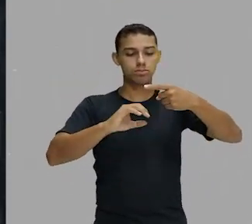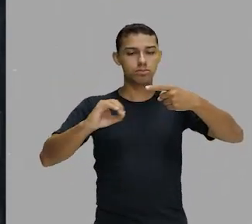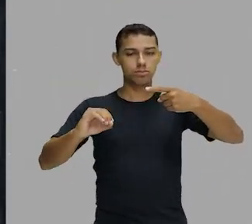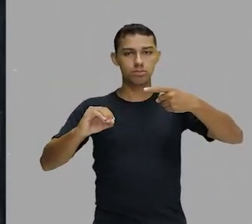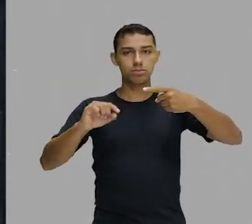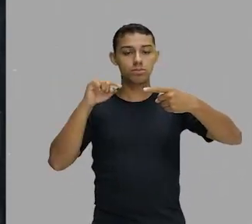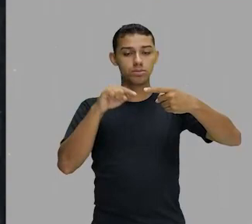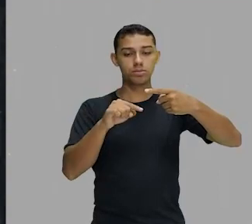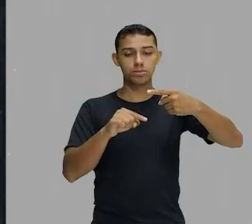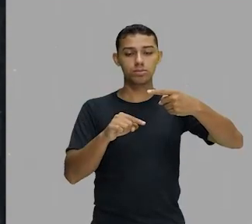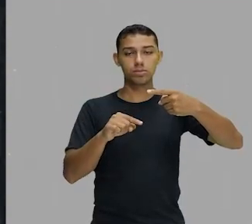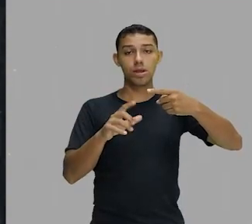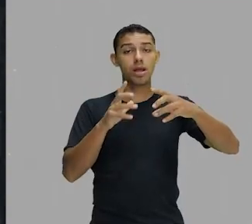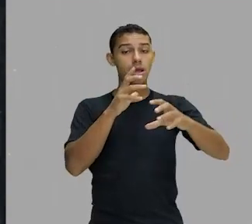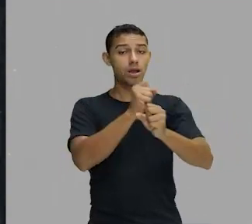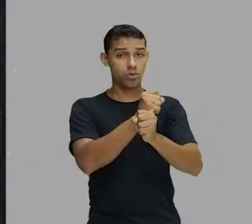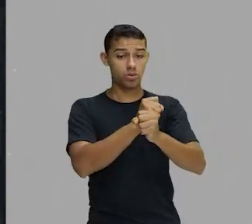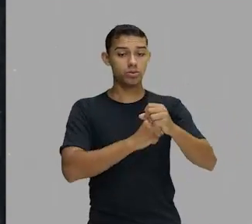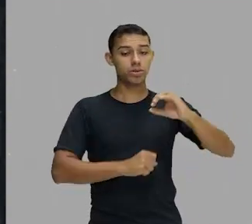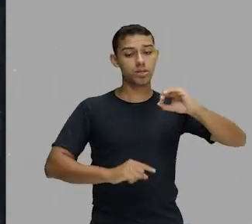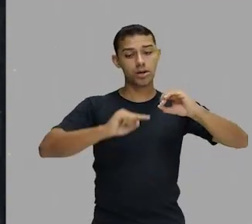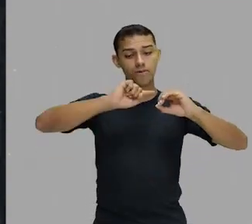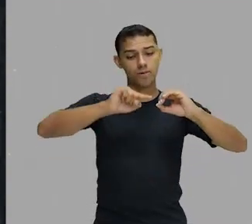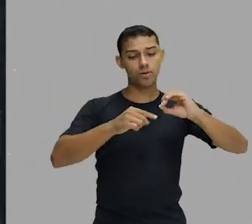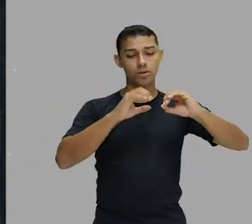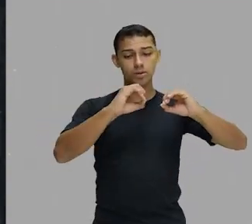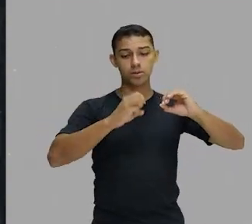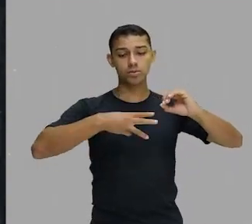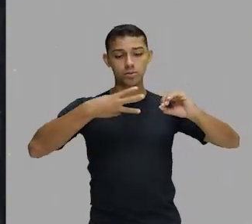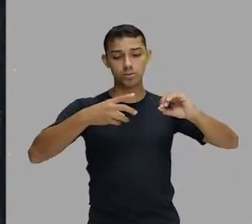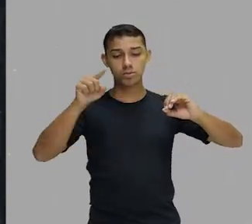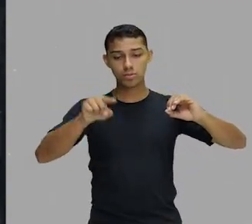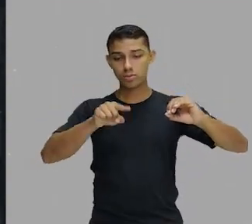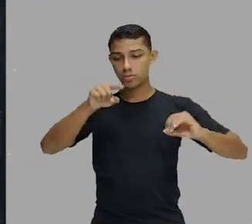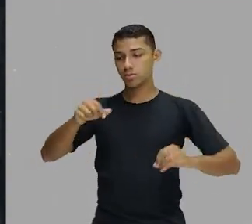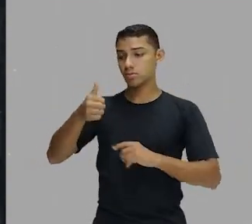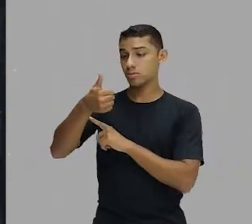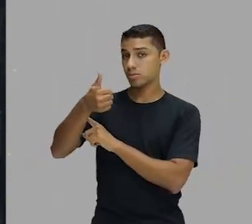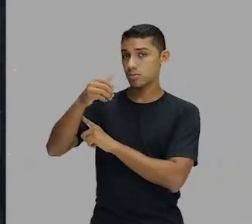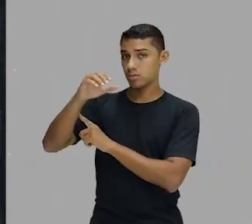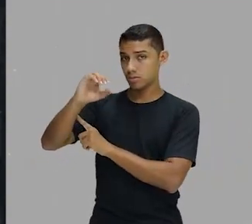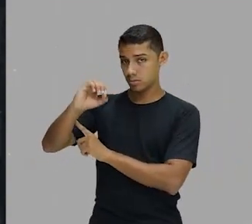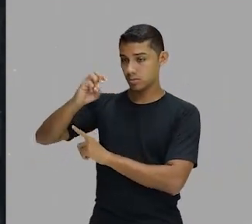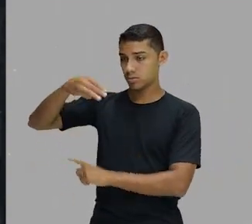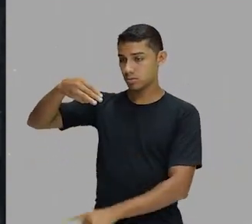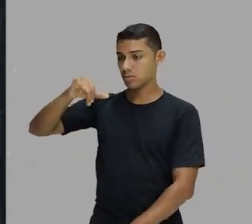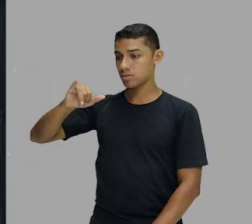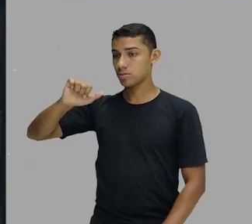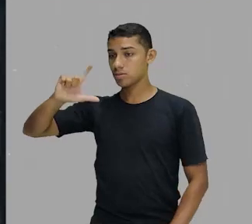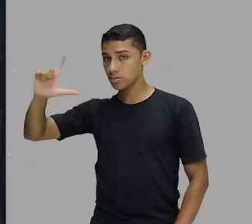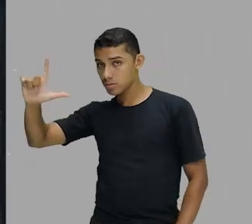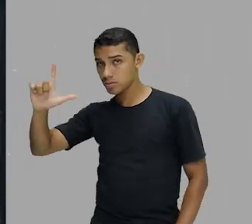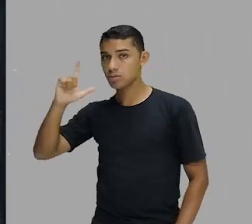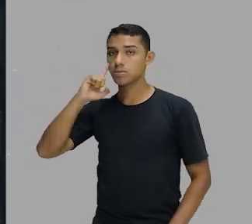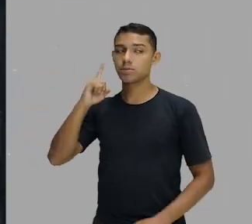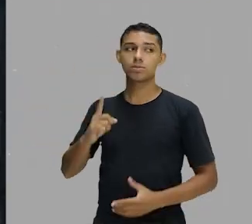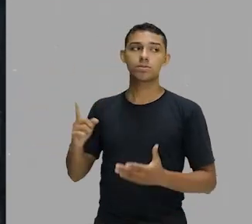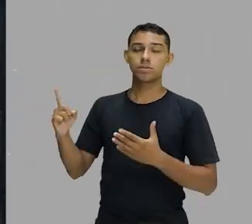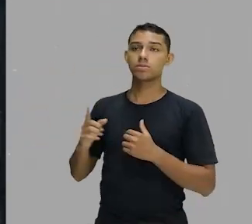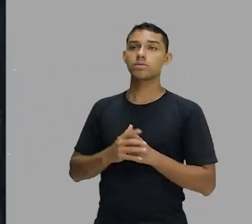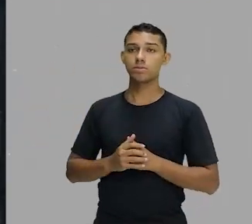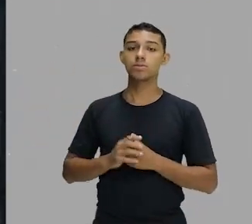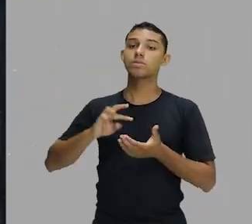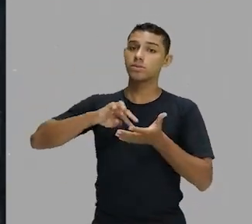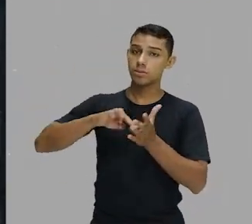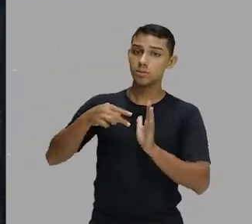sua escrita decimal é 0,03. E isso multiplicado por 10.000, está faltando zero, tá, gente?